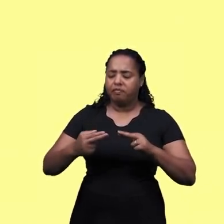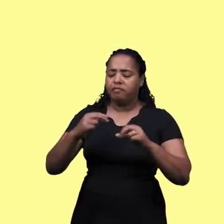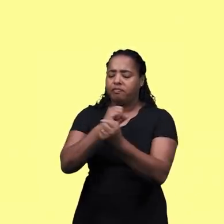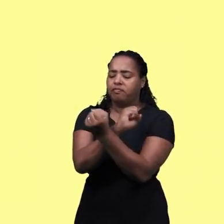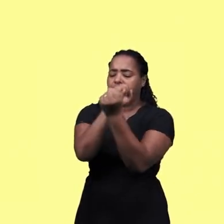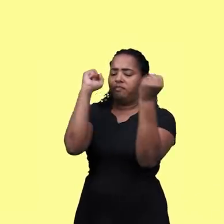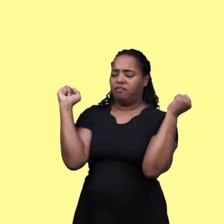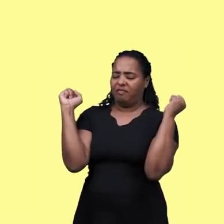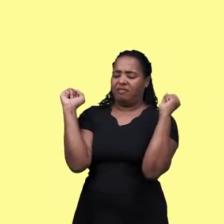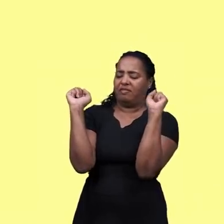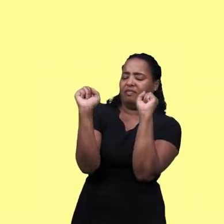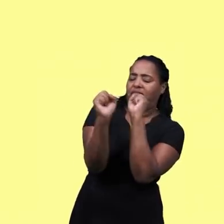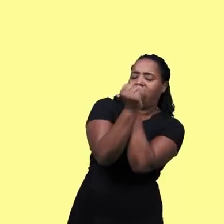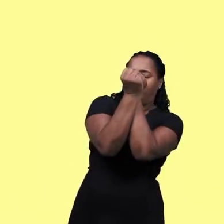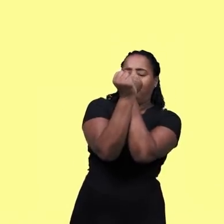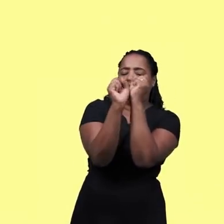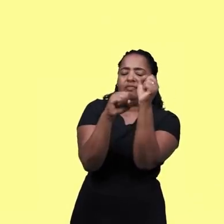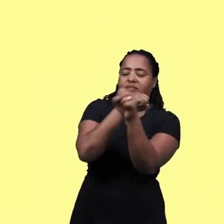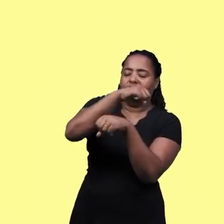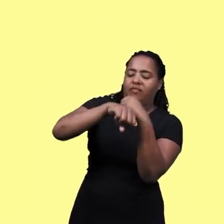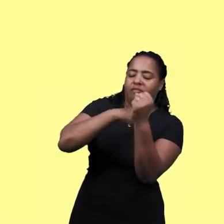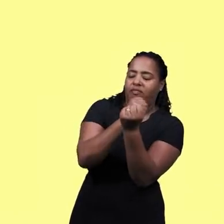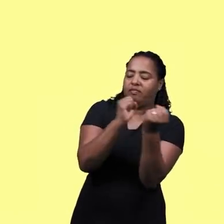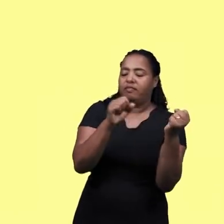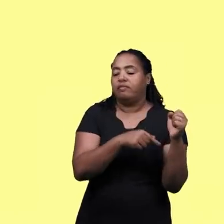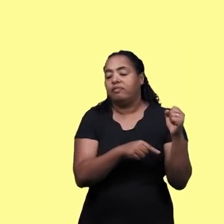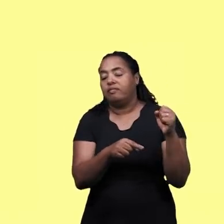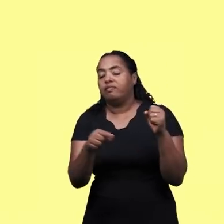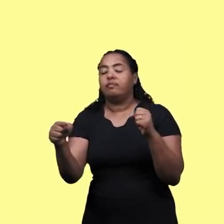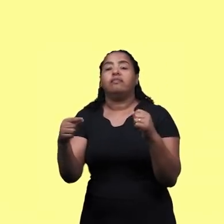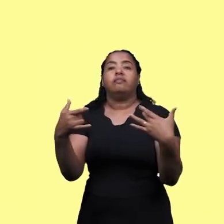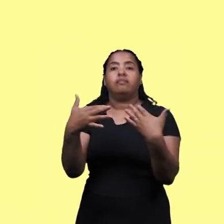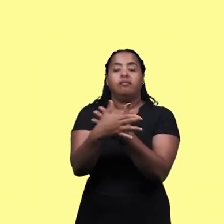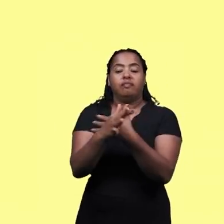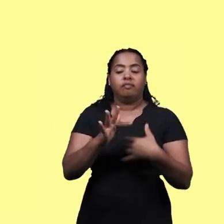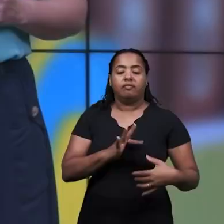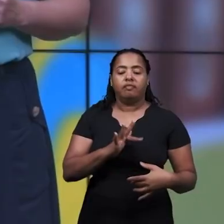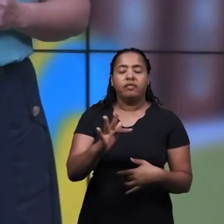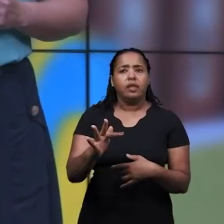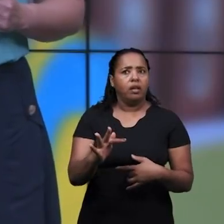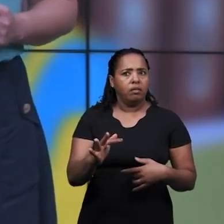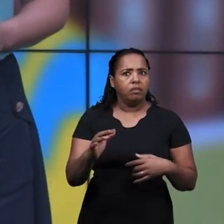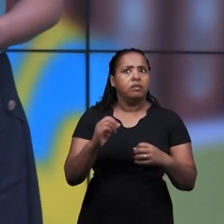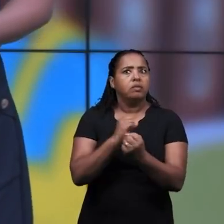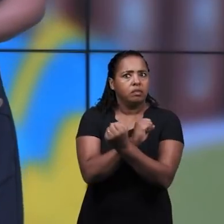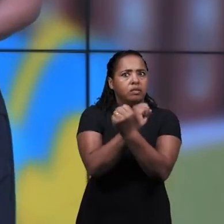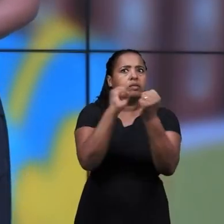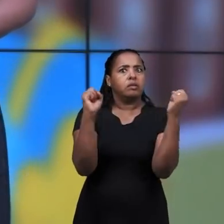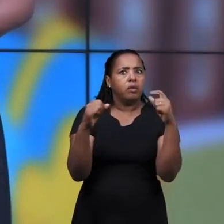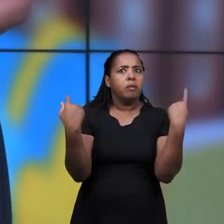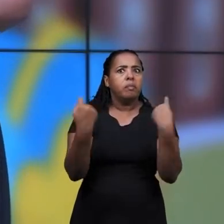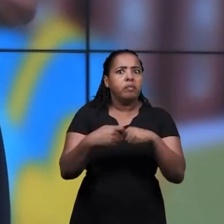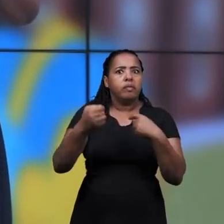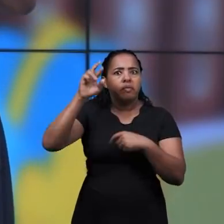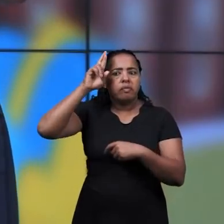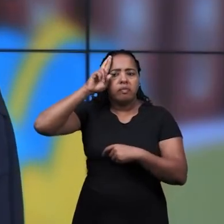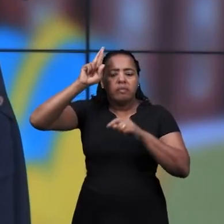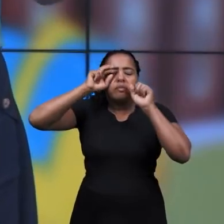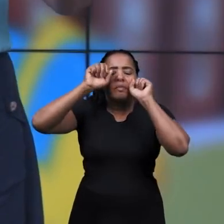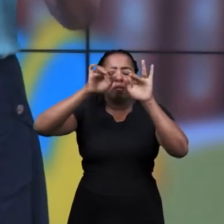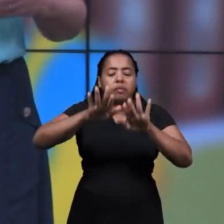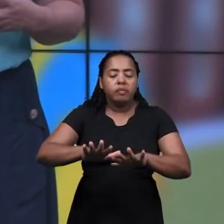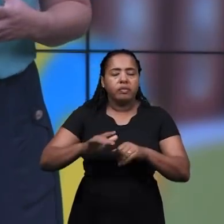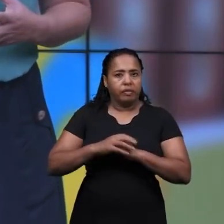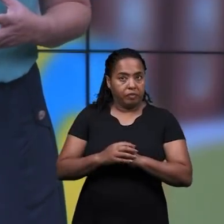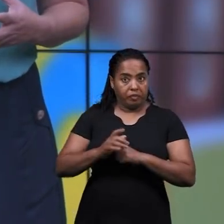levaram à cidade dos filisteus. E Sansão ali precisou de uma bênção do Senhor. E quando